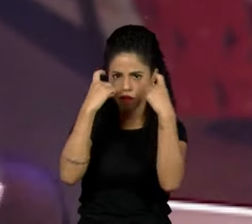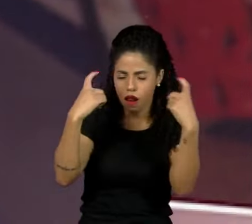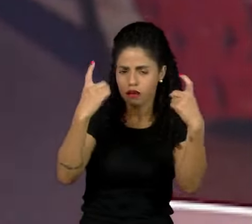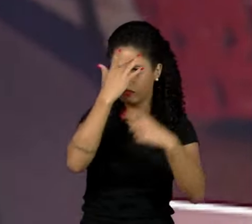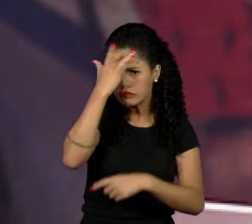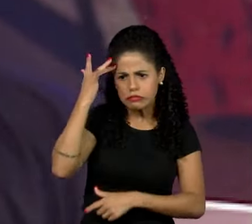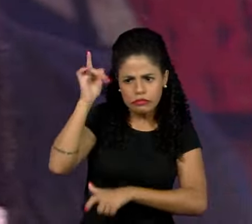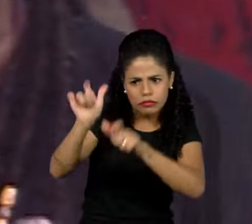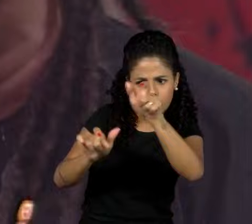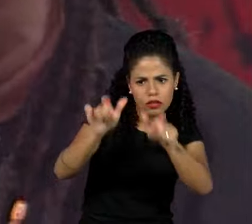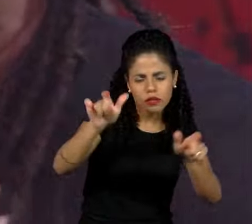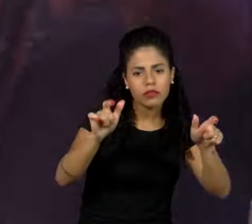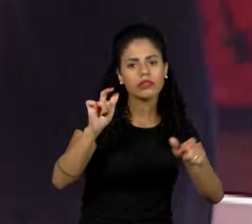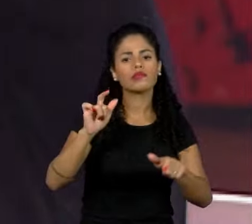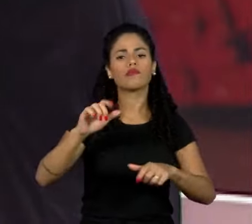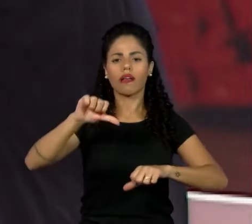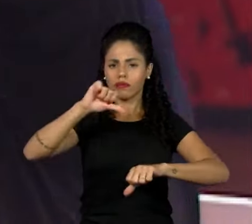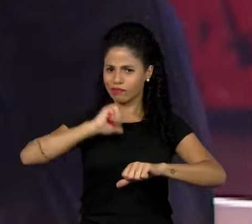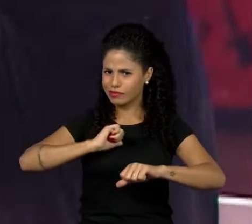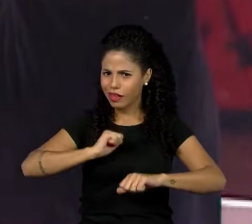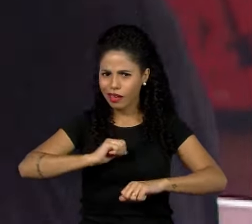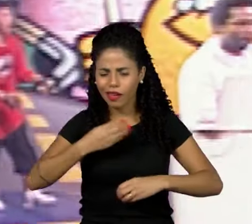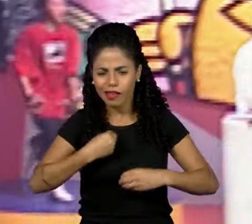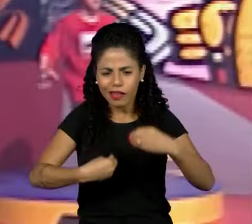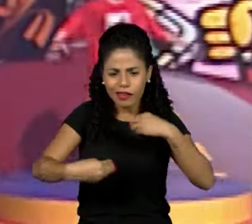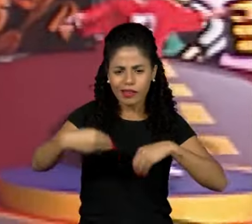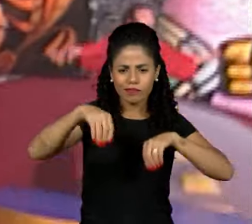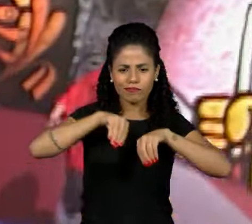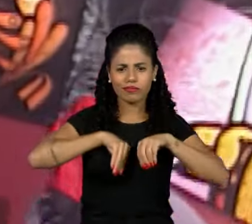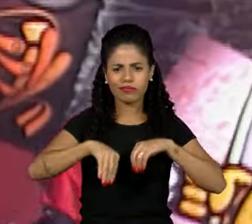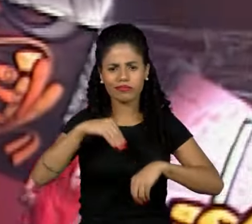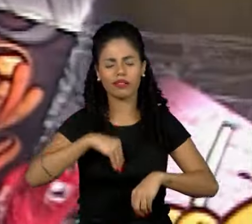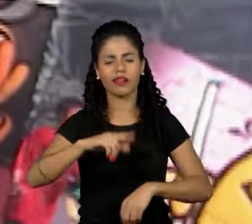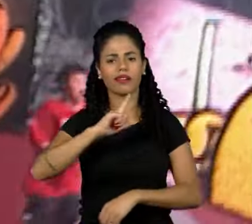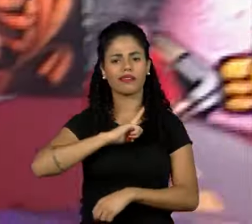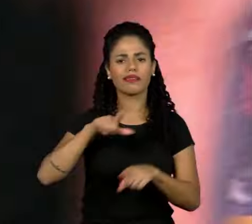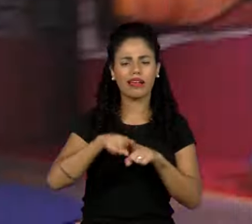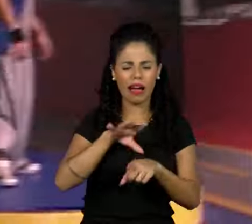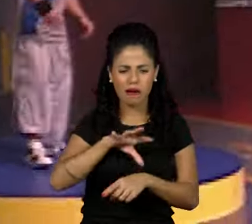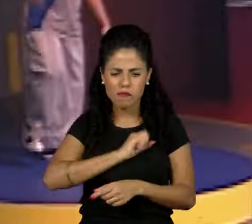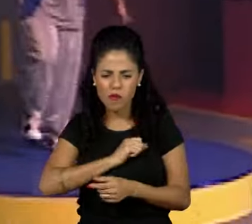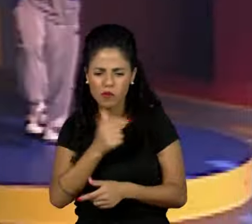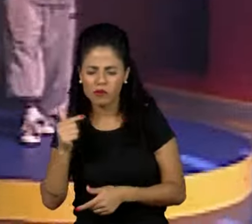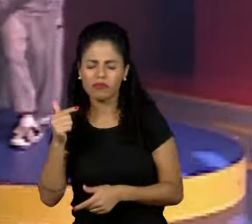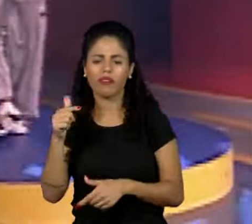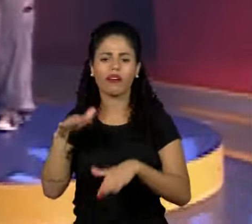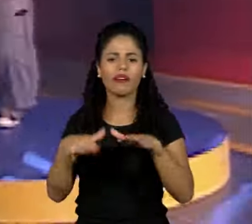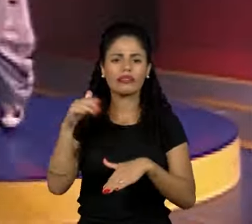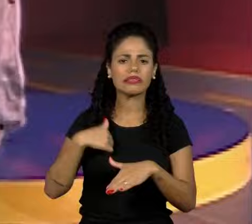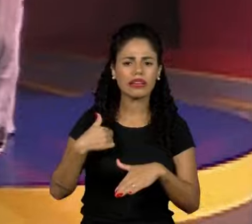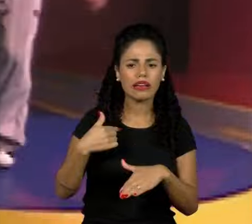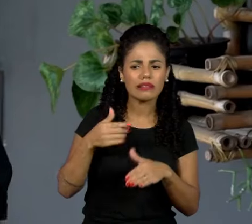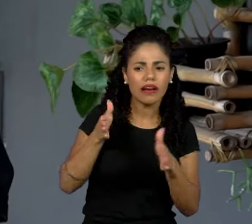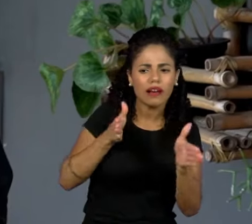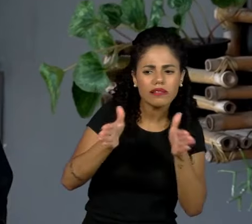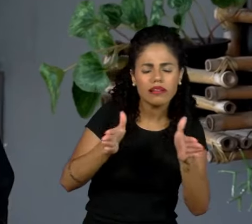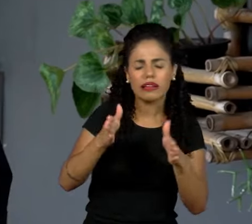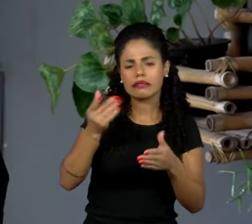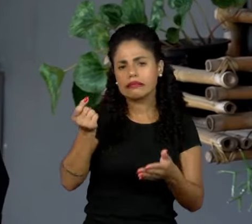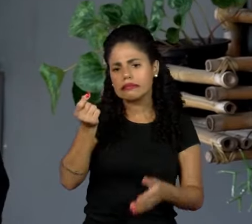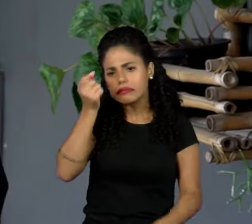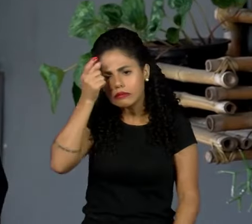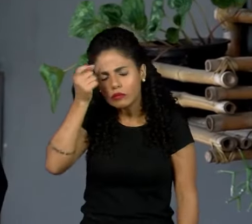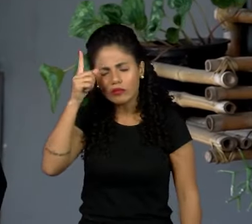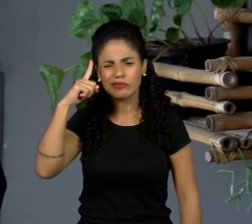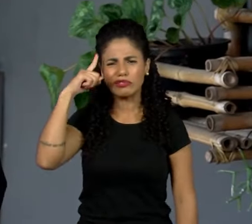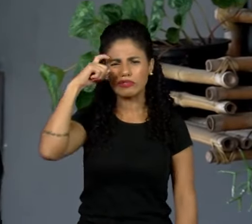negro também sofre de depressão, ele sofre de amor, ele sofre com a falta de grana, ele sofre com o acesso à cultura. Então eu